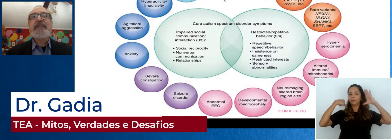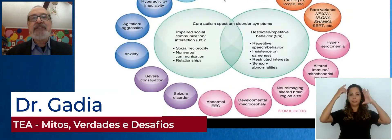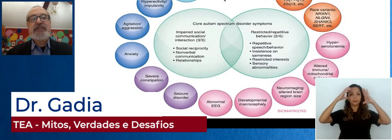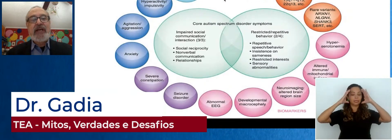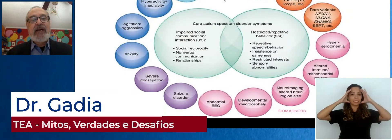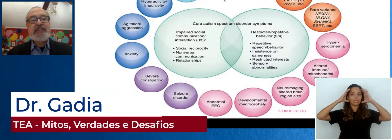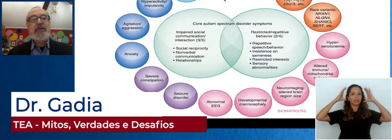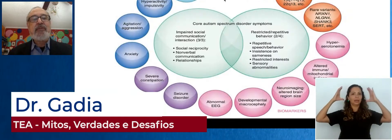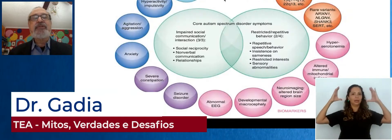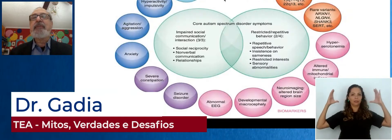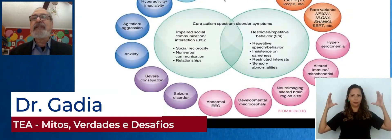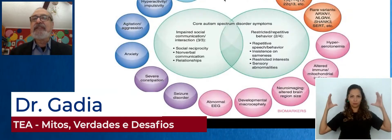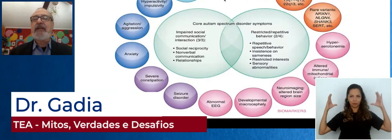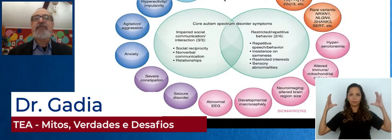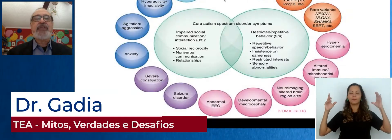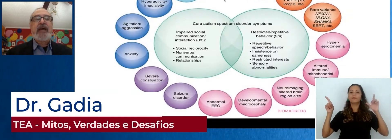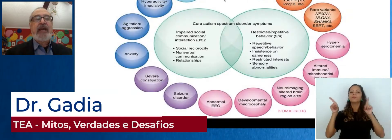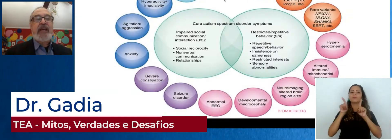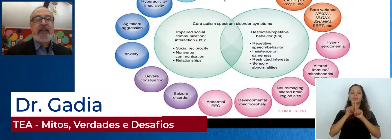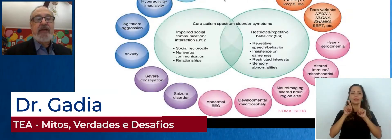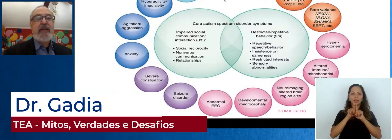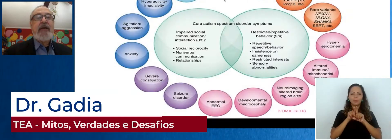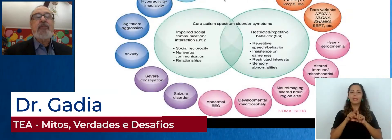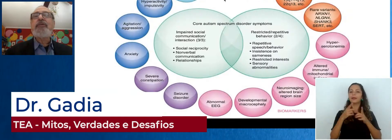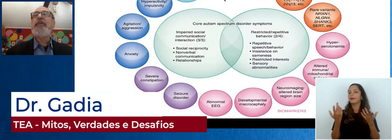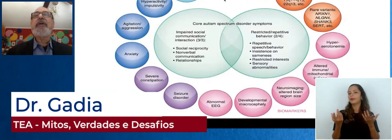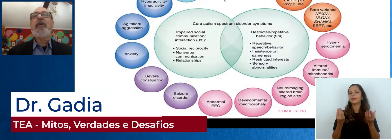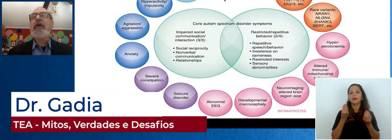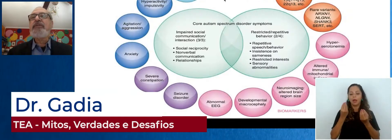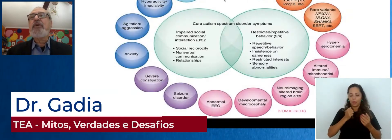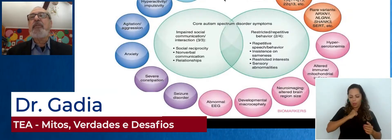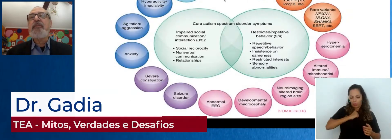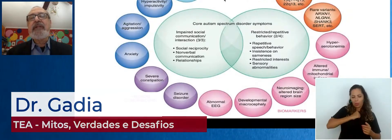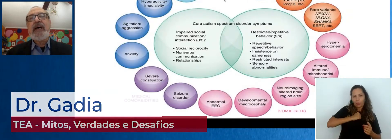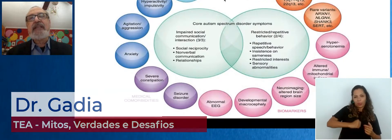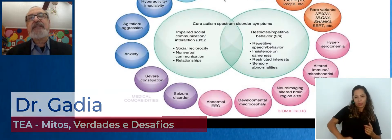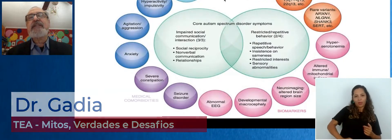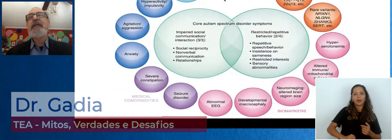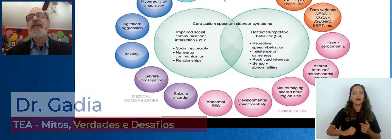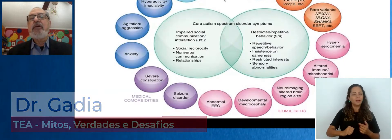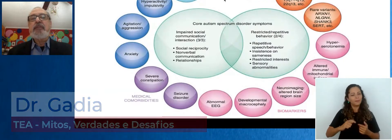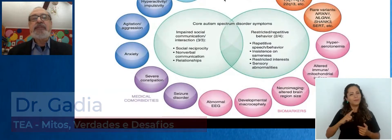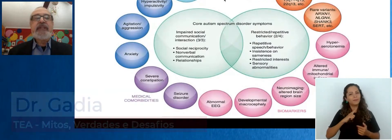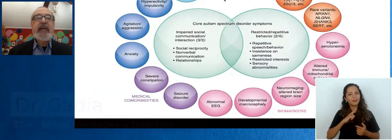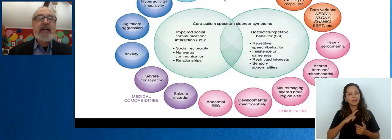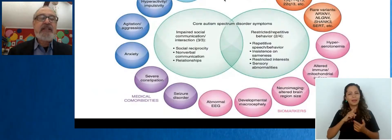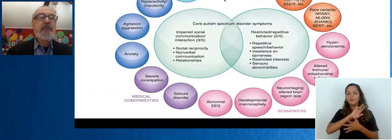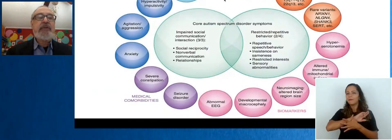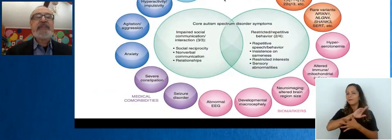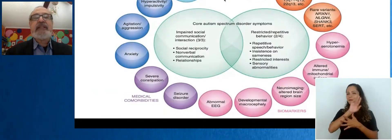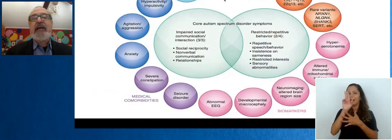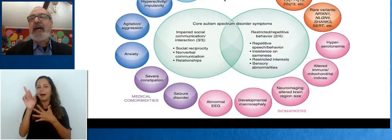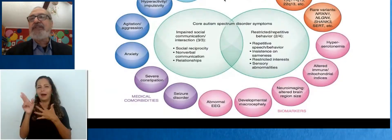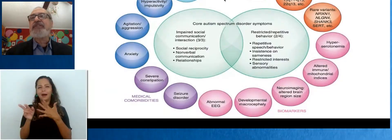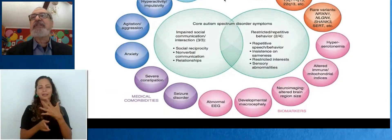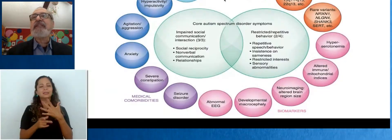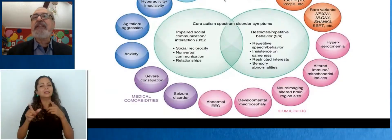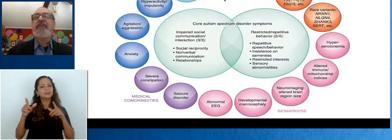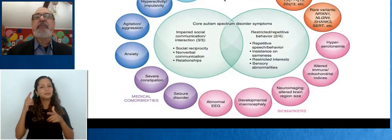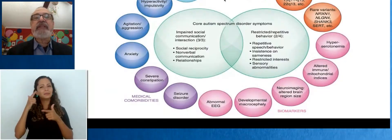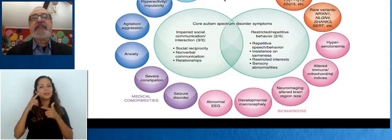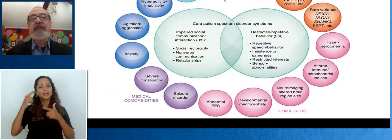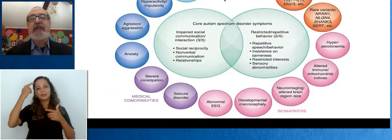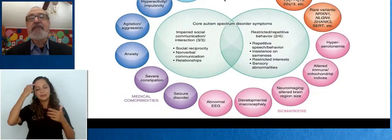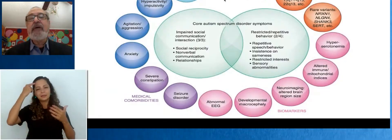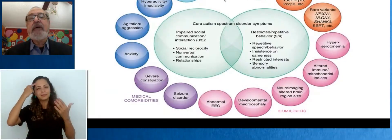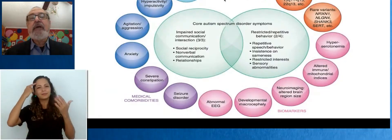transtornos gastrointestinais, como constipação, diarreia, um número enorme de comorbidades neuropsiquiátricas, como ansiedade,